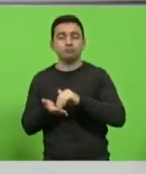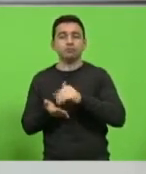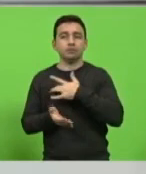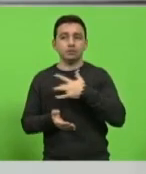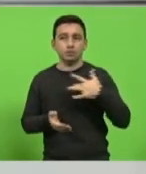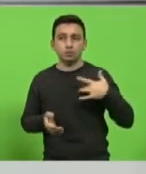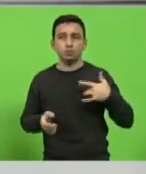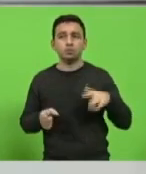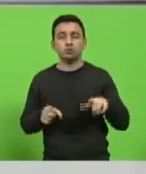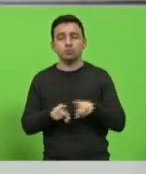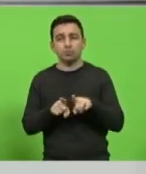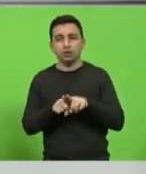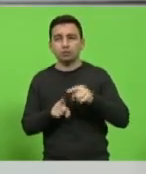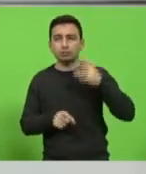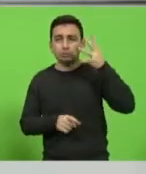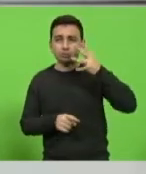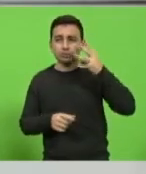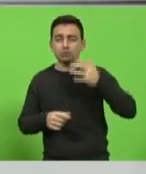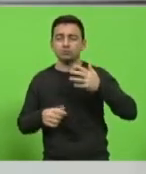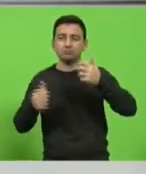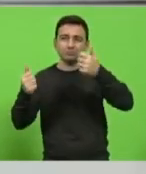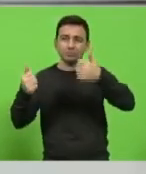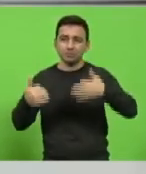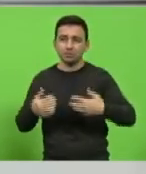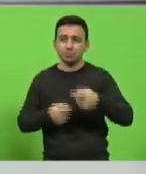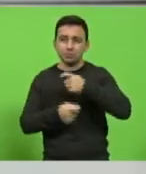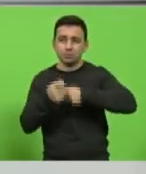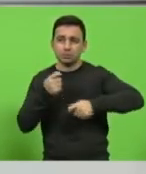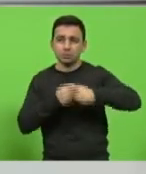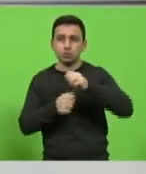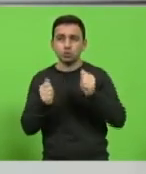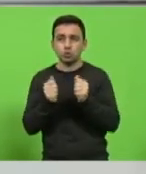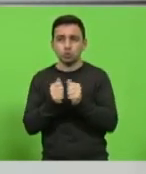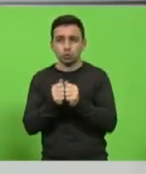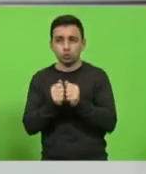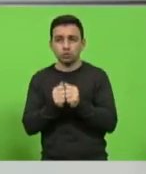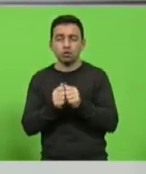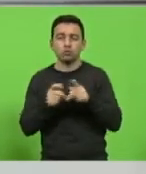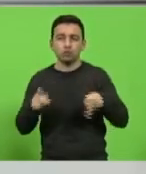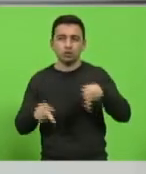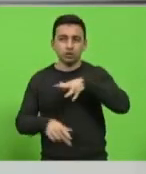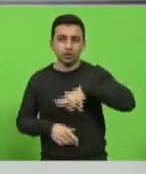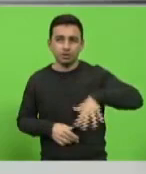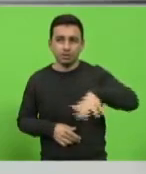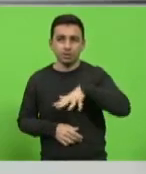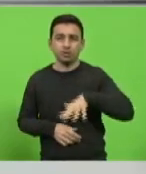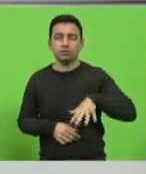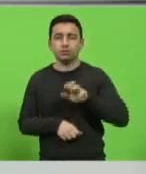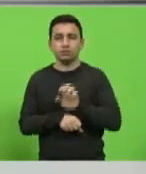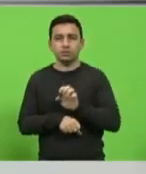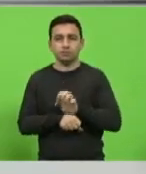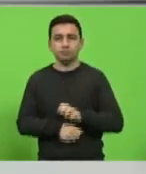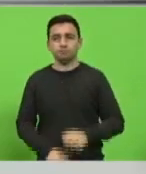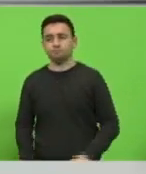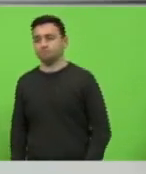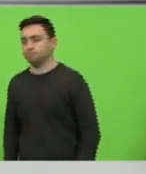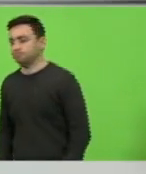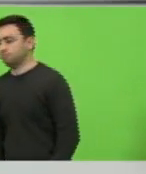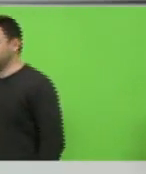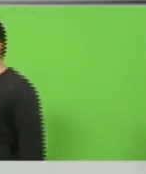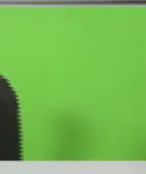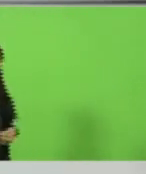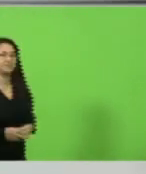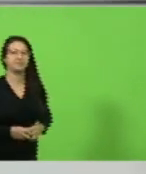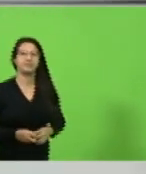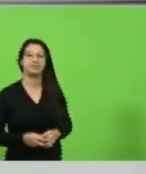depoimentos prestados em processo administrativo junto à Procuradoria-Geral do Estado, de notas jornalísticas